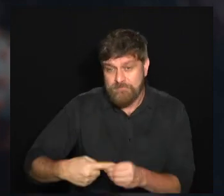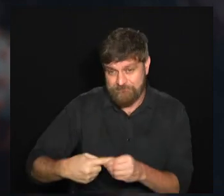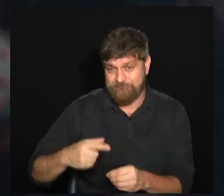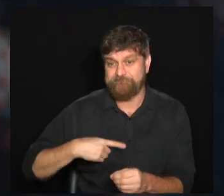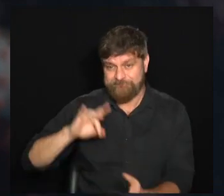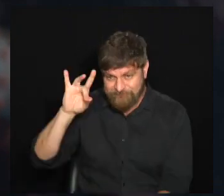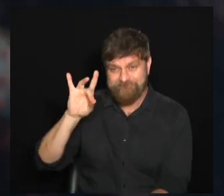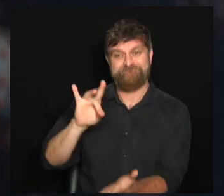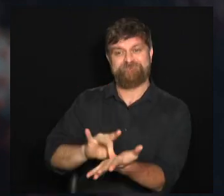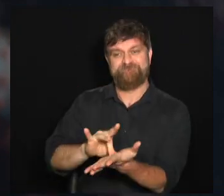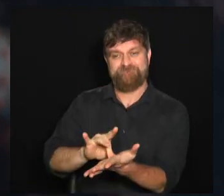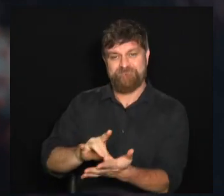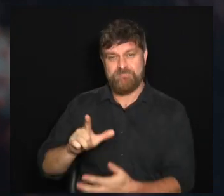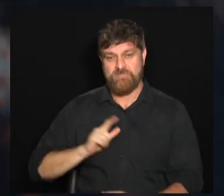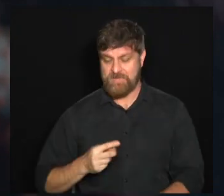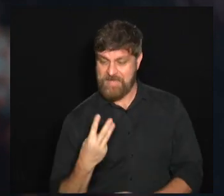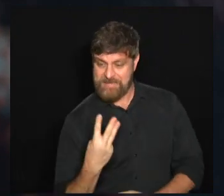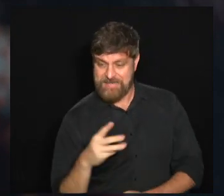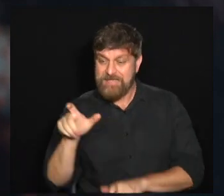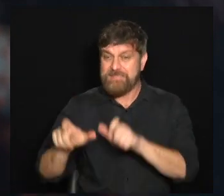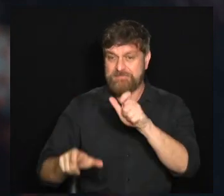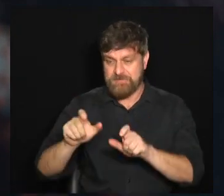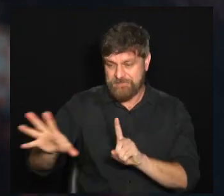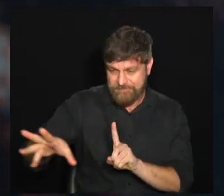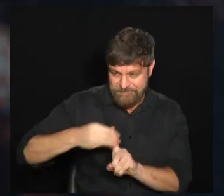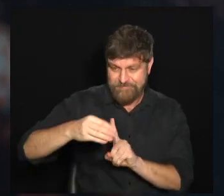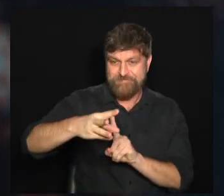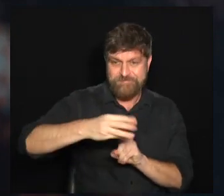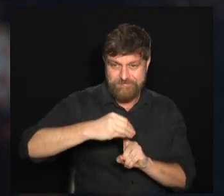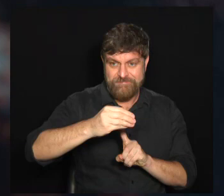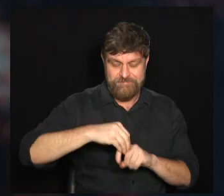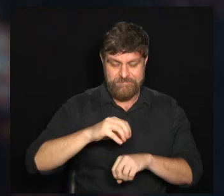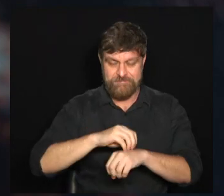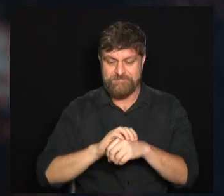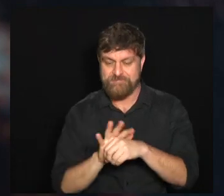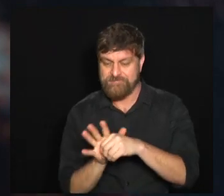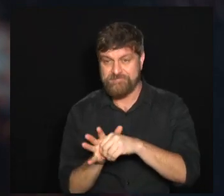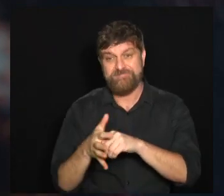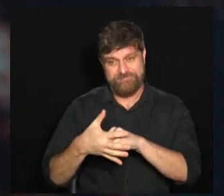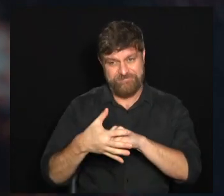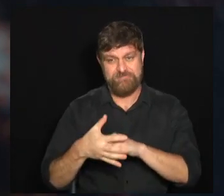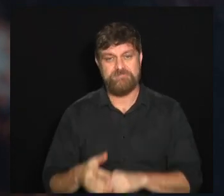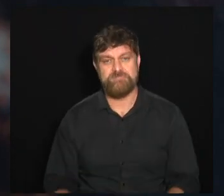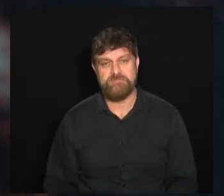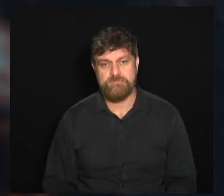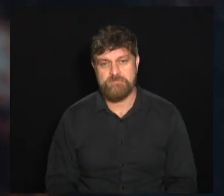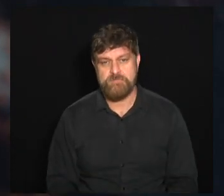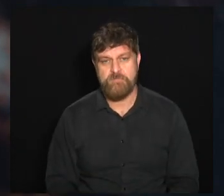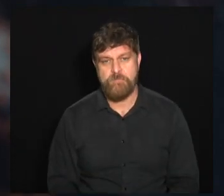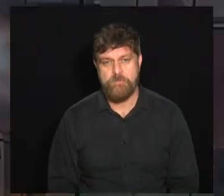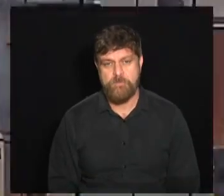a confirmação de 3 pessoas infectadas pelo novo coronavírus.